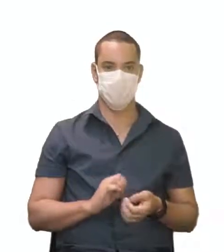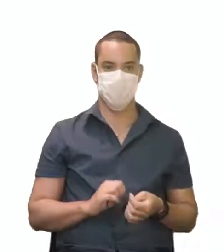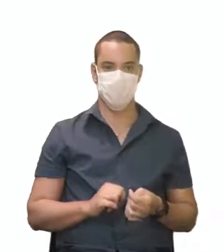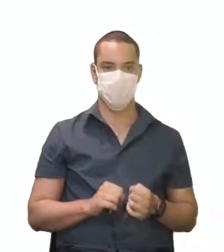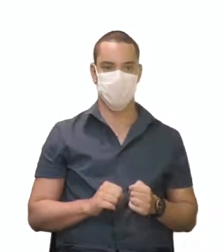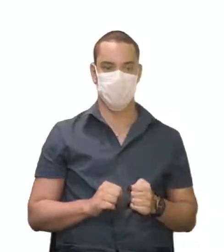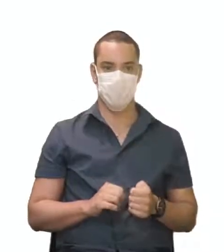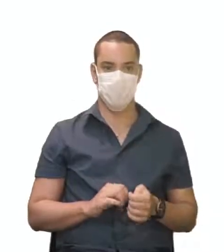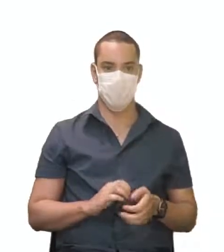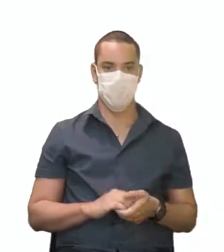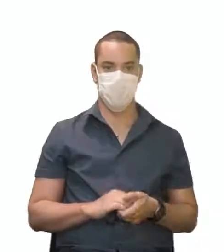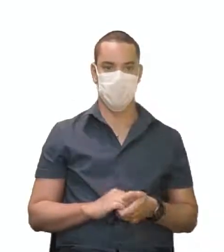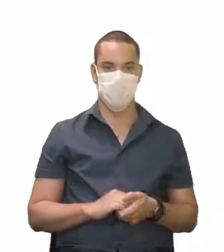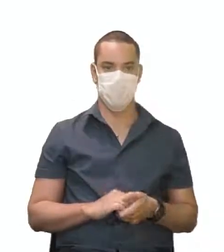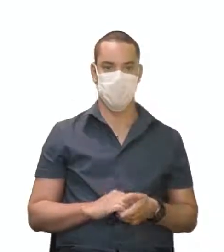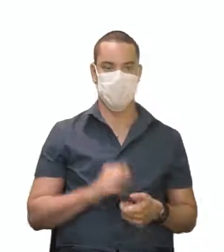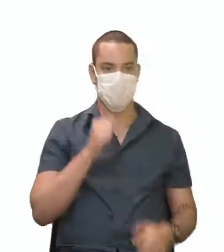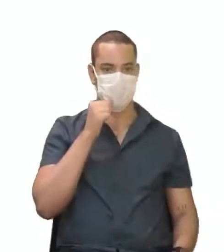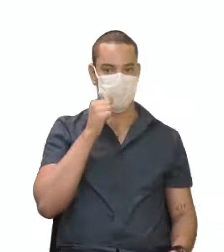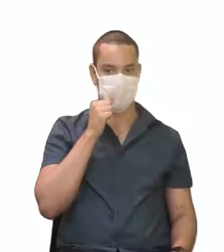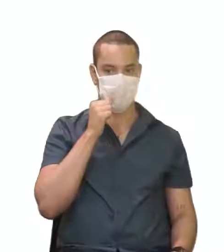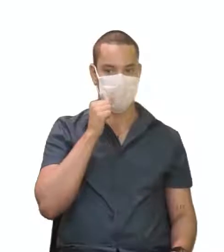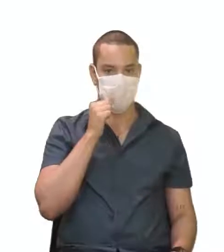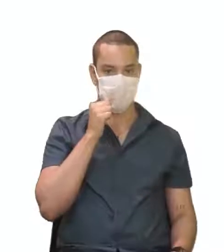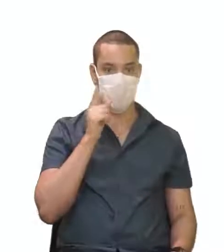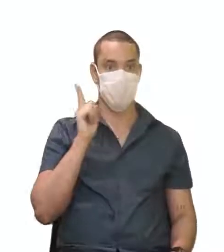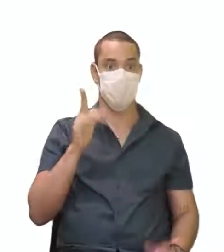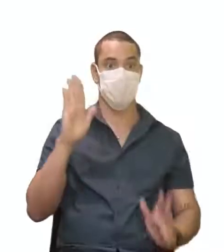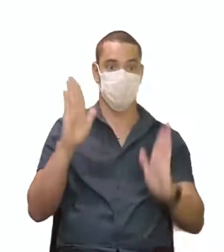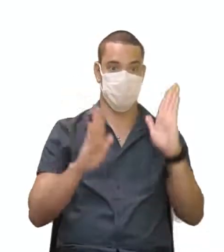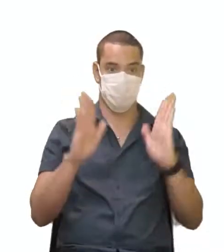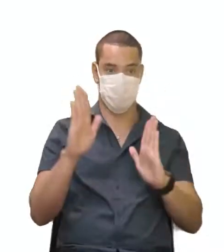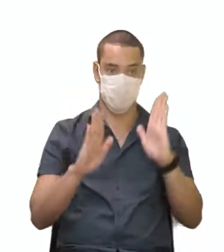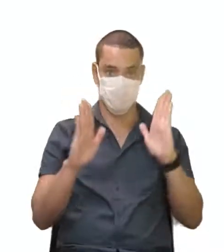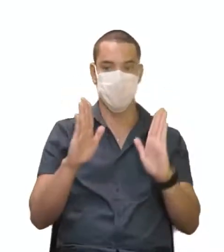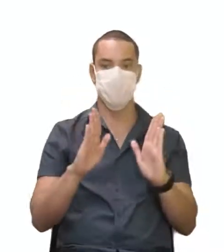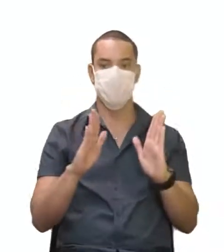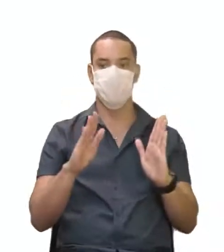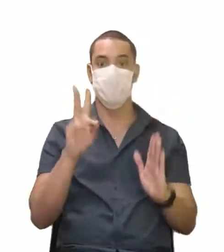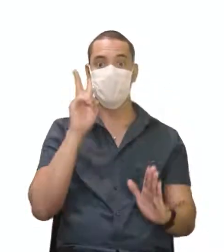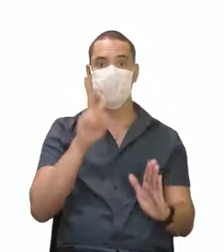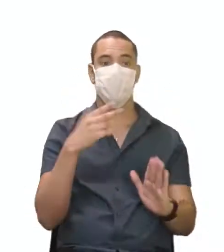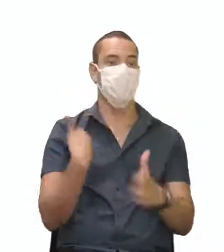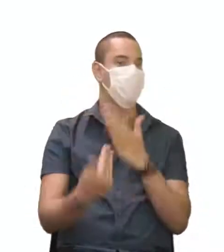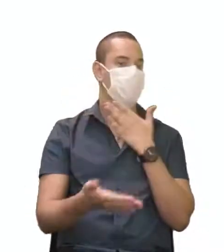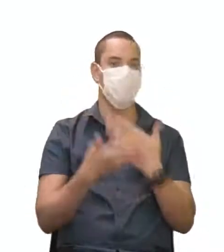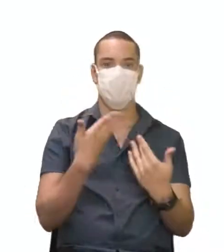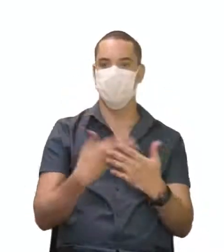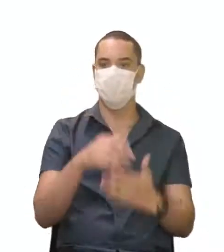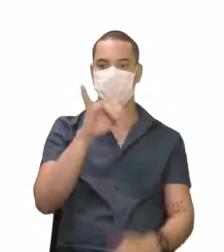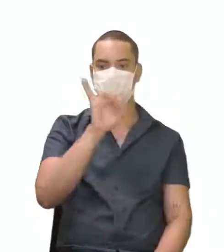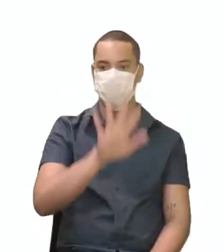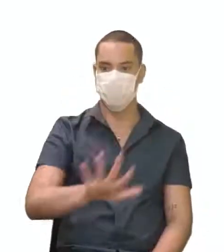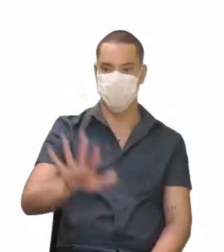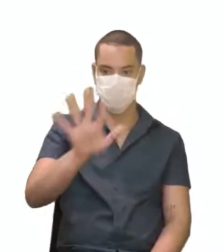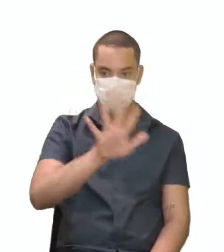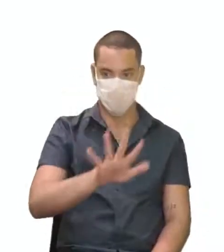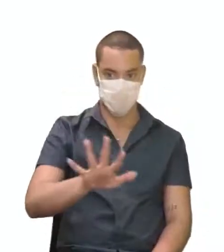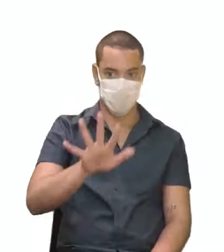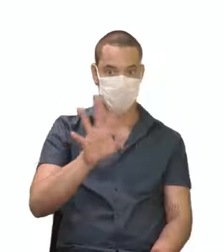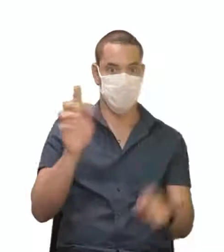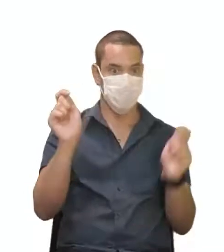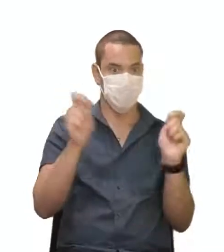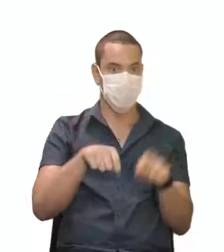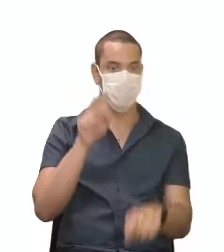lá. Então, essa fase da metáfase, quando você vê qualquer imagem onde você tiver